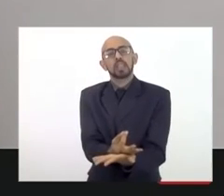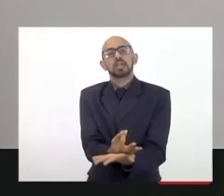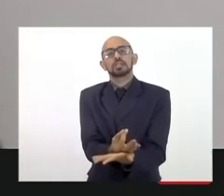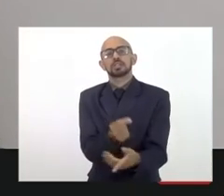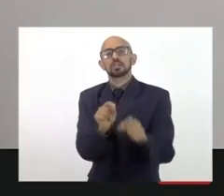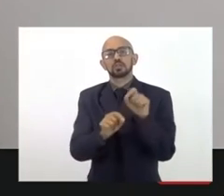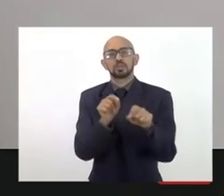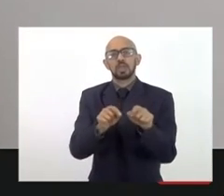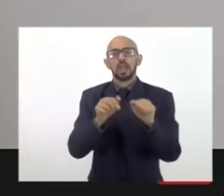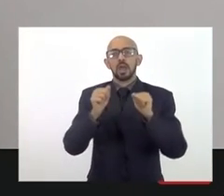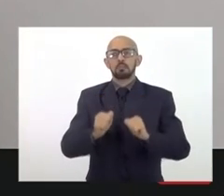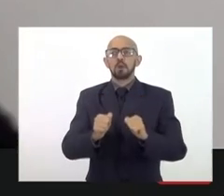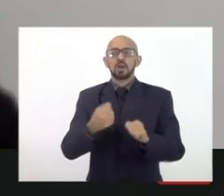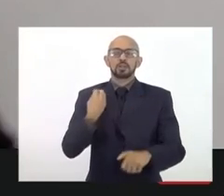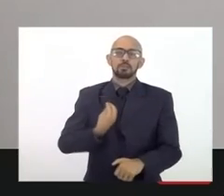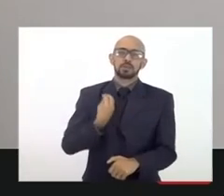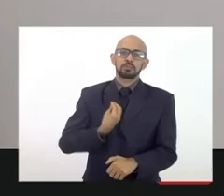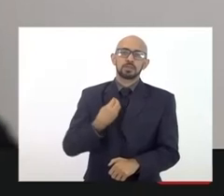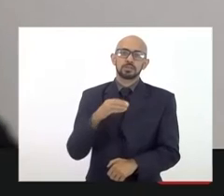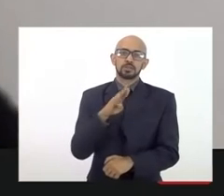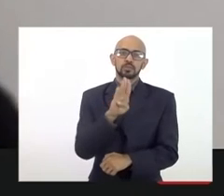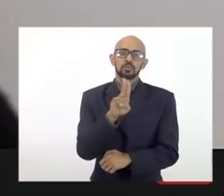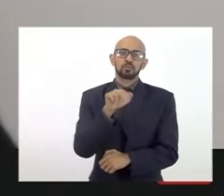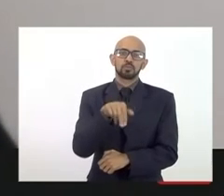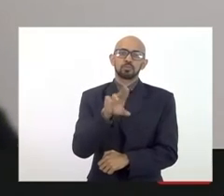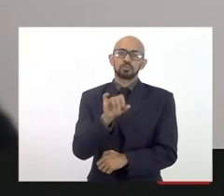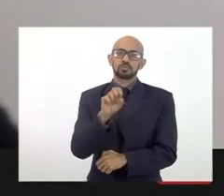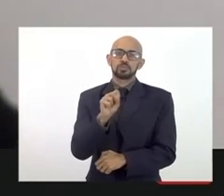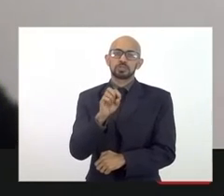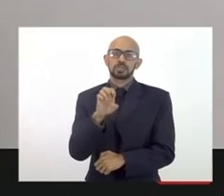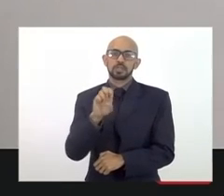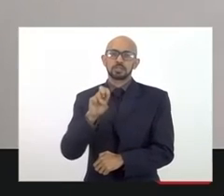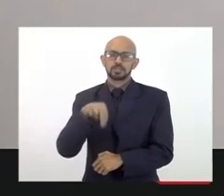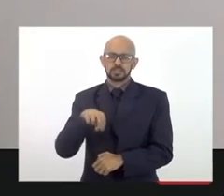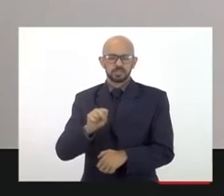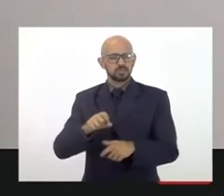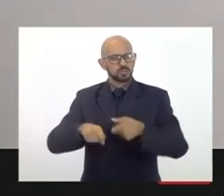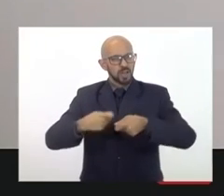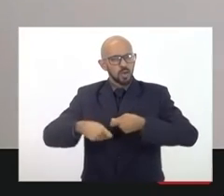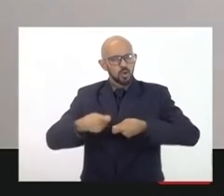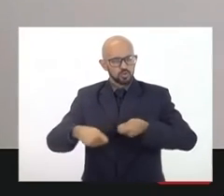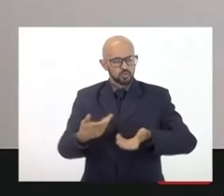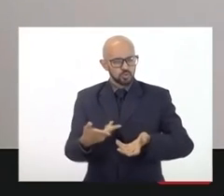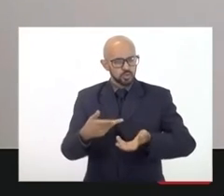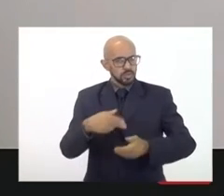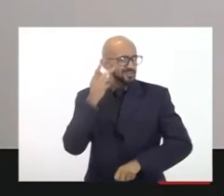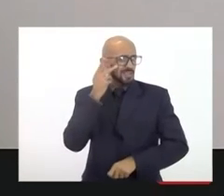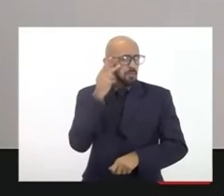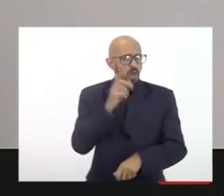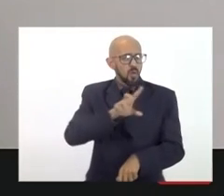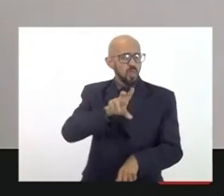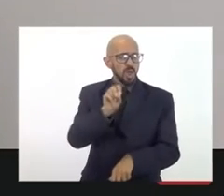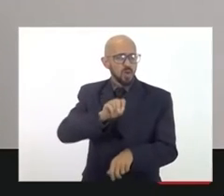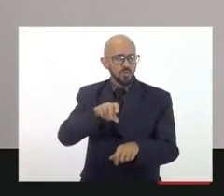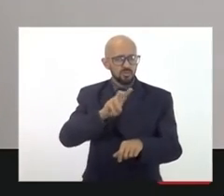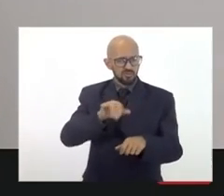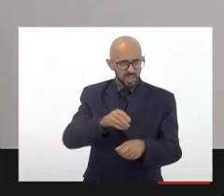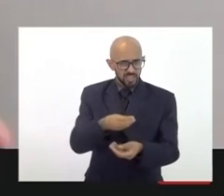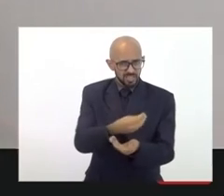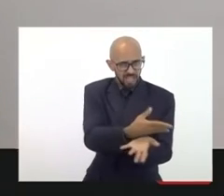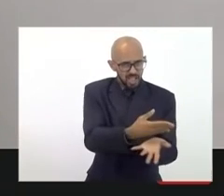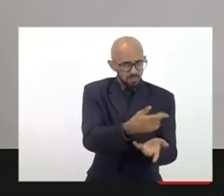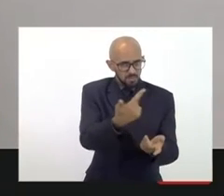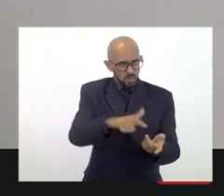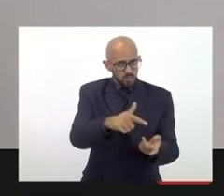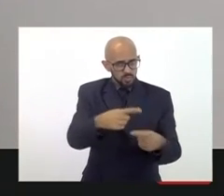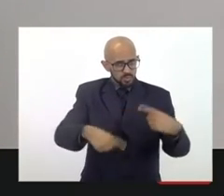até participação no business, de uma PGN, de uma outra atividade. E São Paulo não, vai entregar para uma competidora? Eu acho